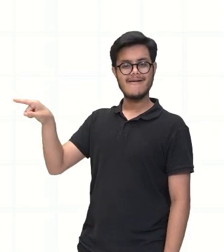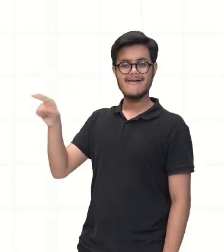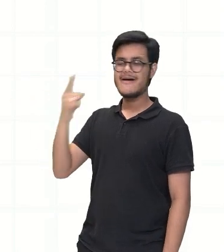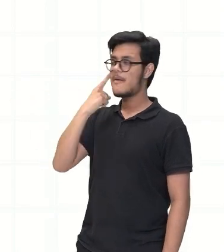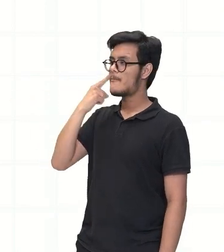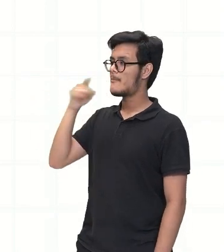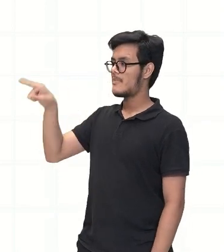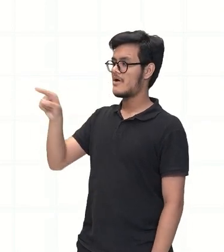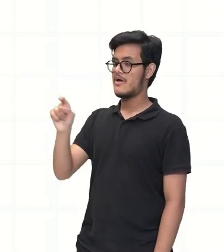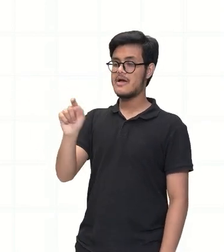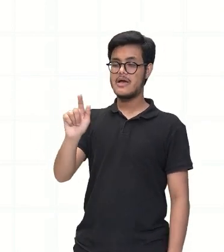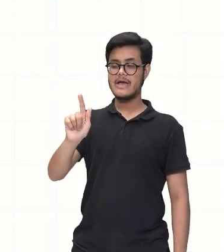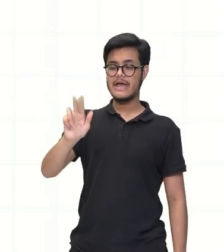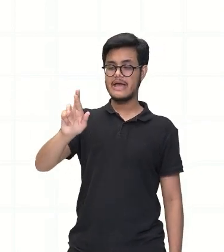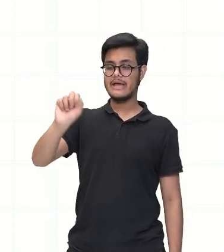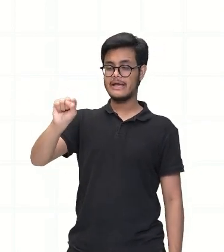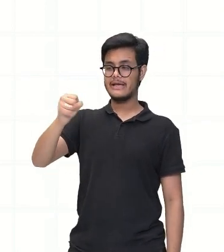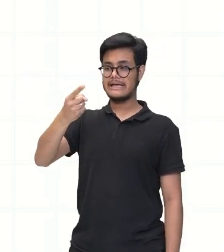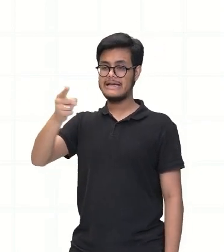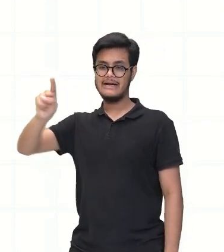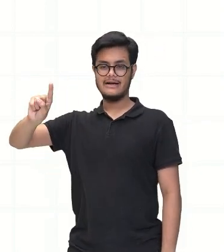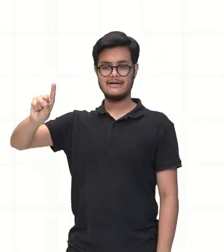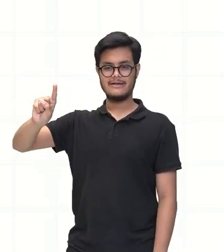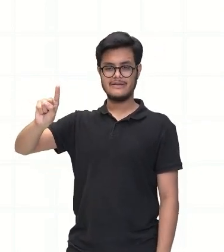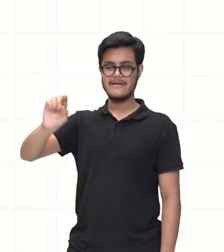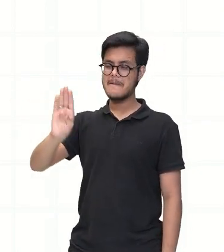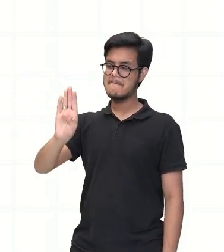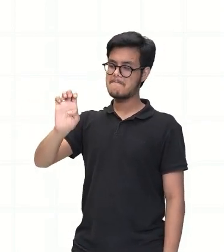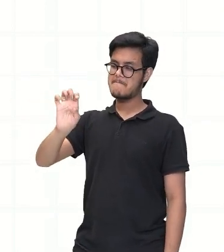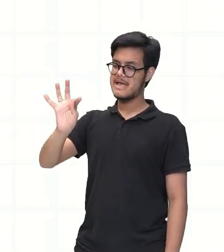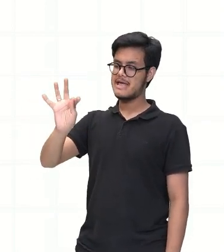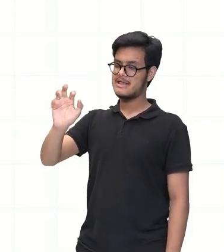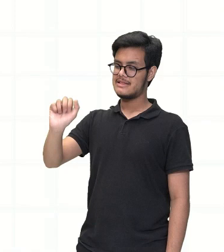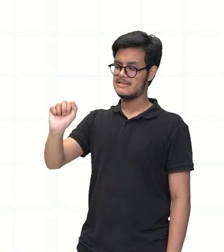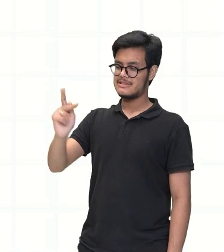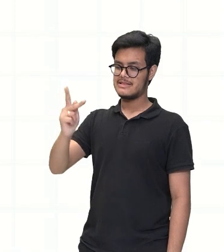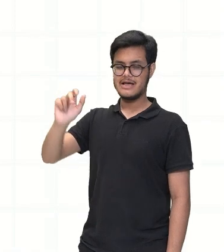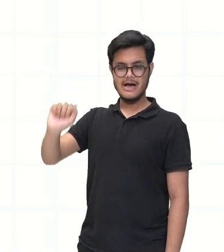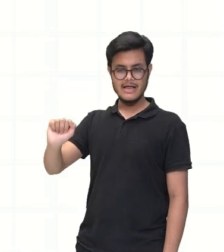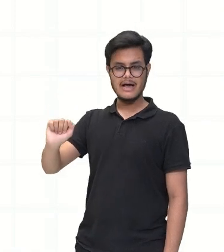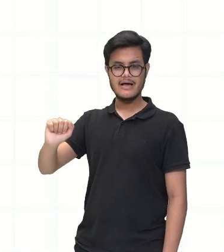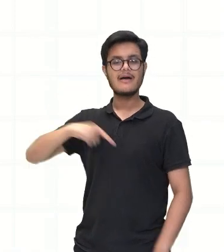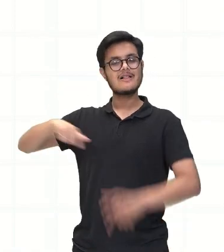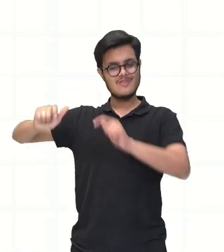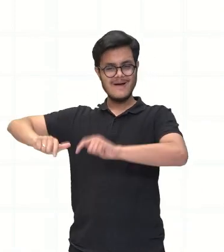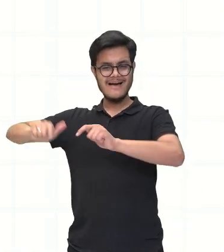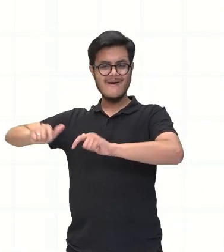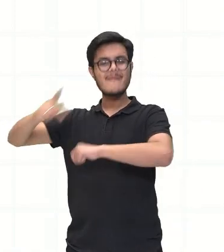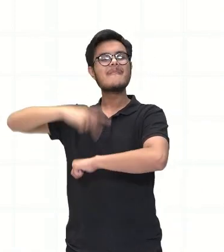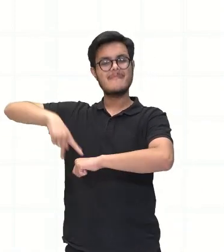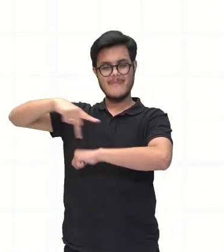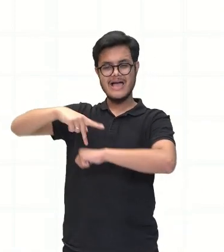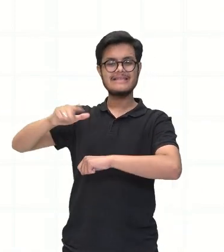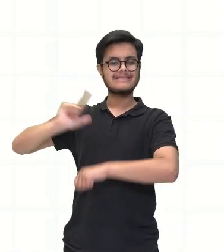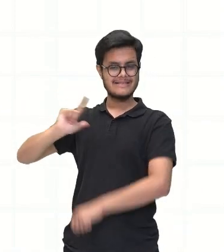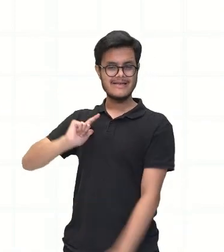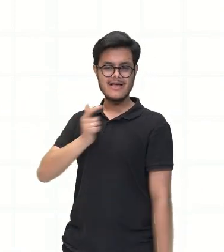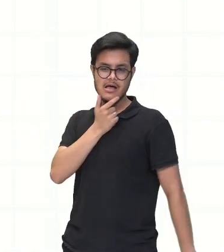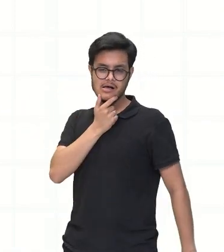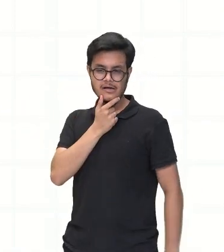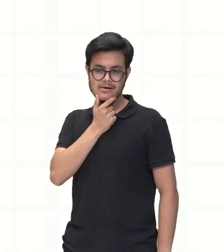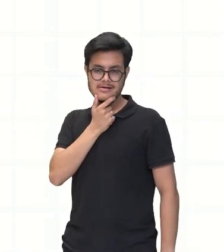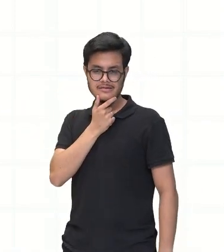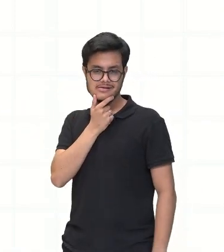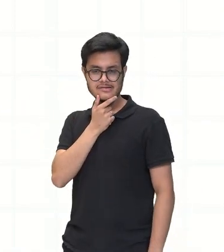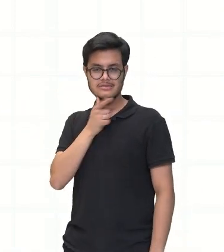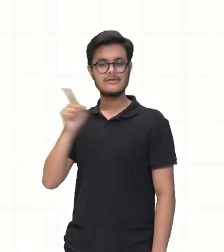É um topônimo, é um lugar ali que agrega alguns países, tá? Então,